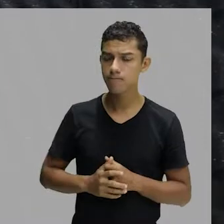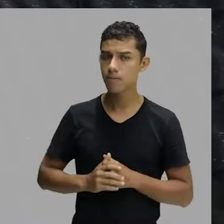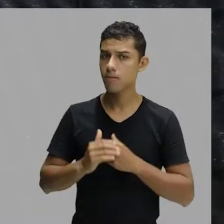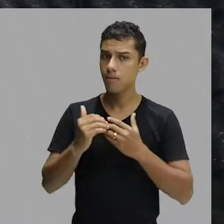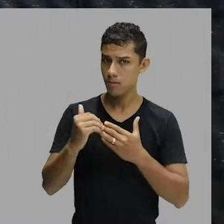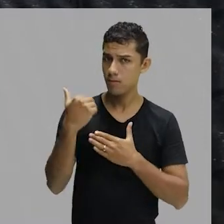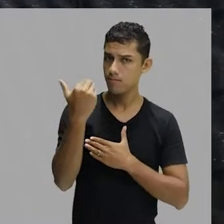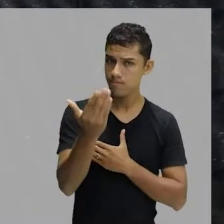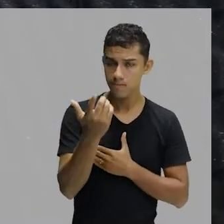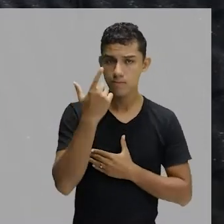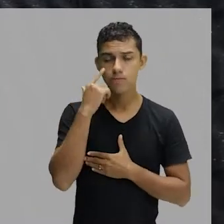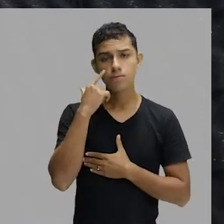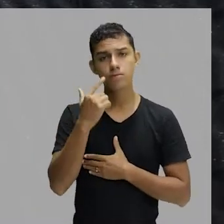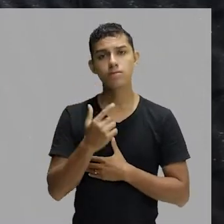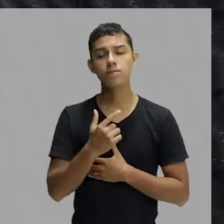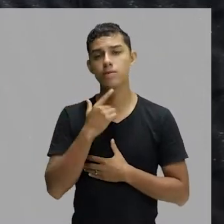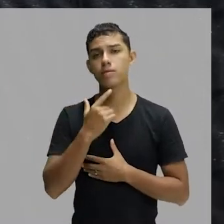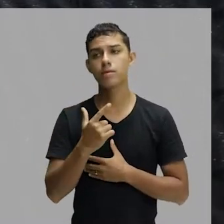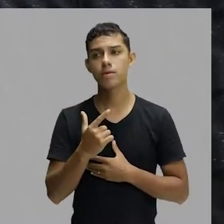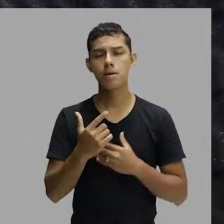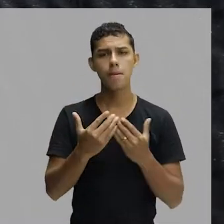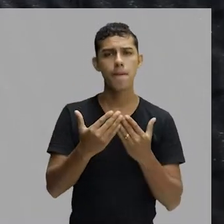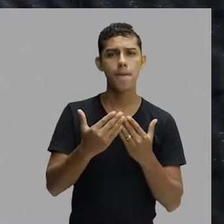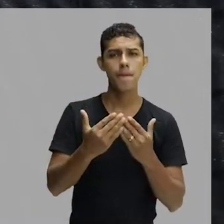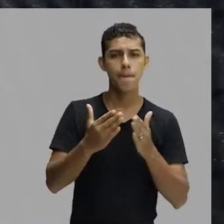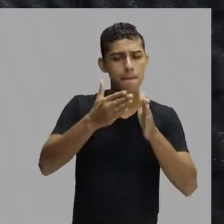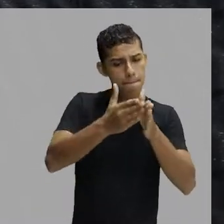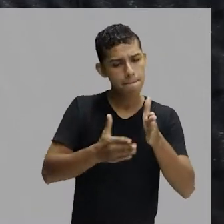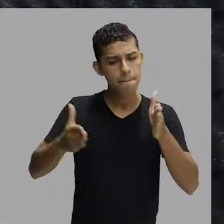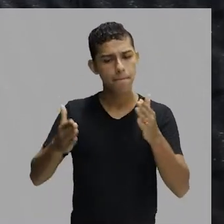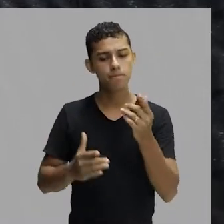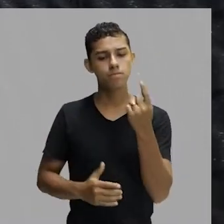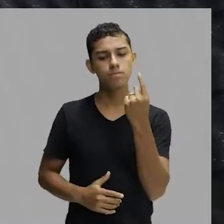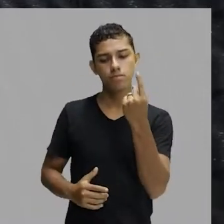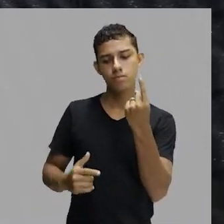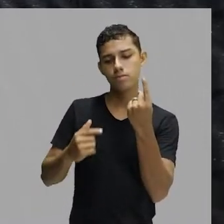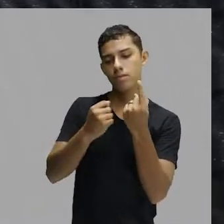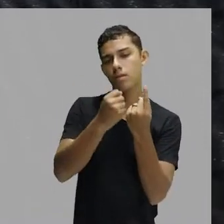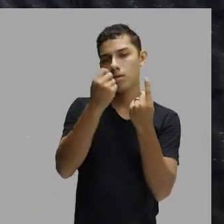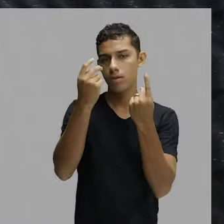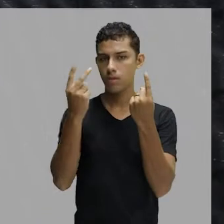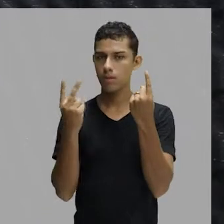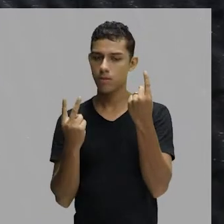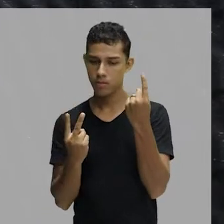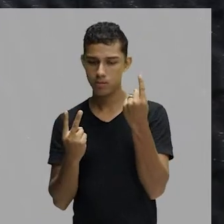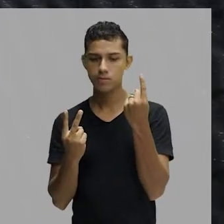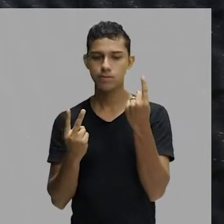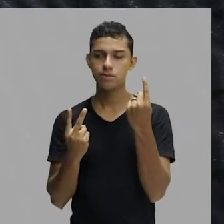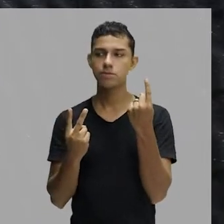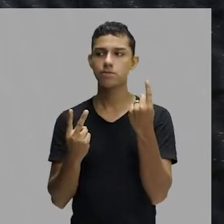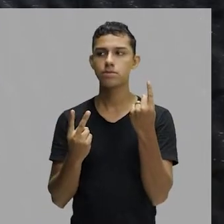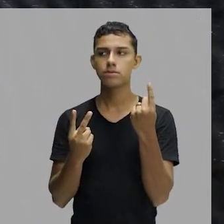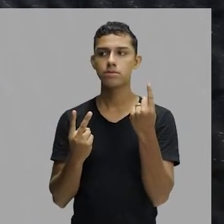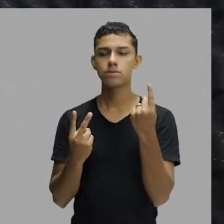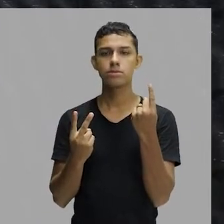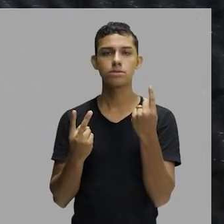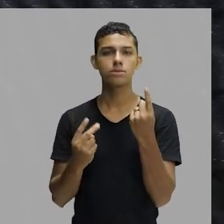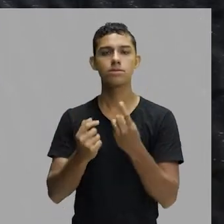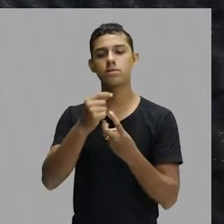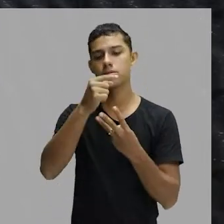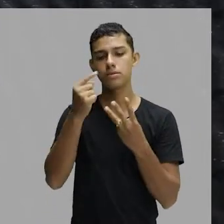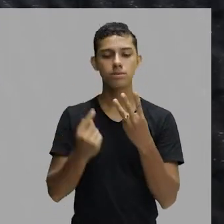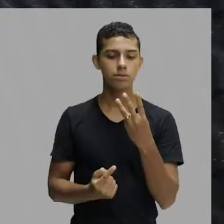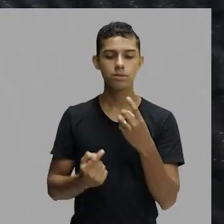próxima hidroxila está bem na lateral, bem no, né, é a seguinte, bem do lado. Então, eu vou seguir a